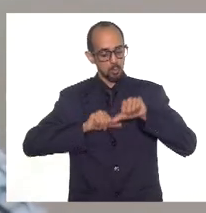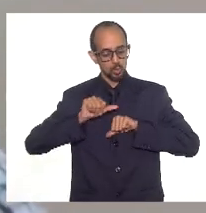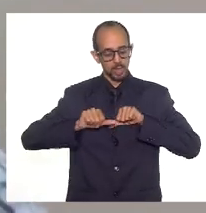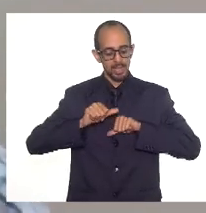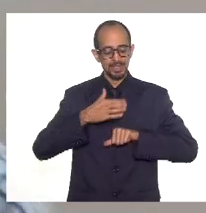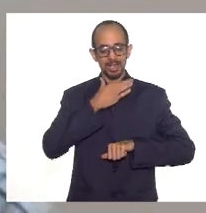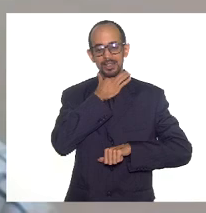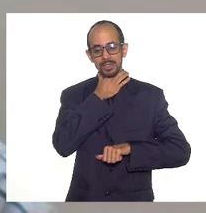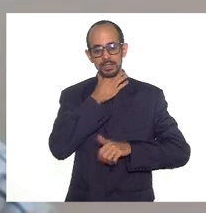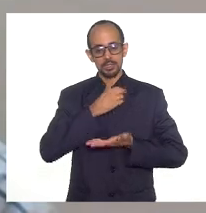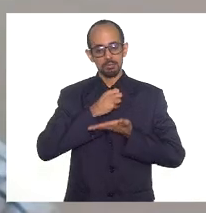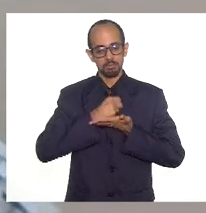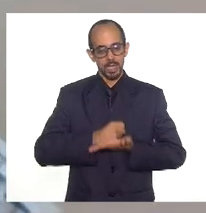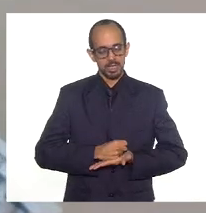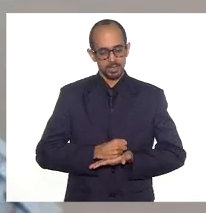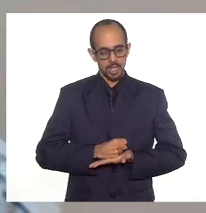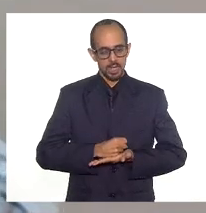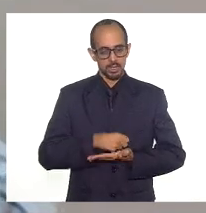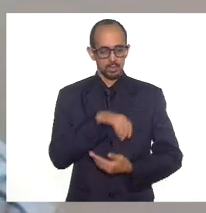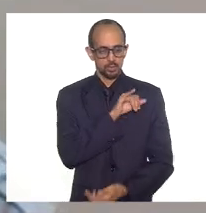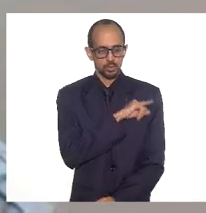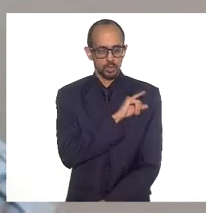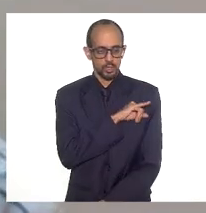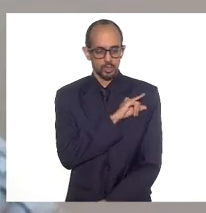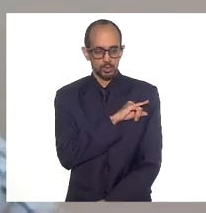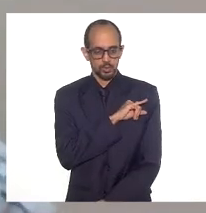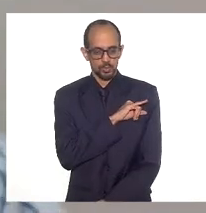dizer, do Rio de Janeiro, né,